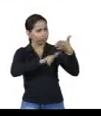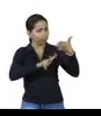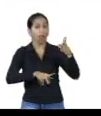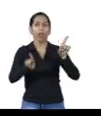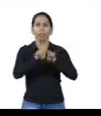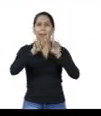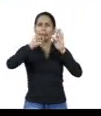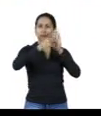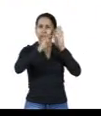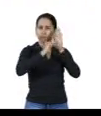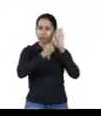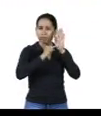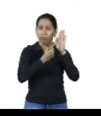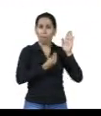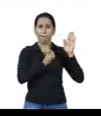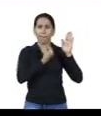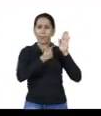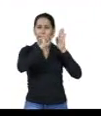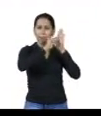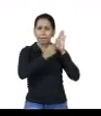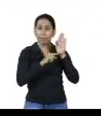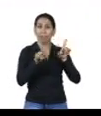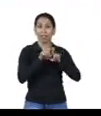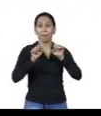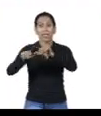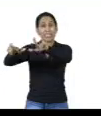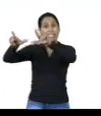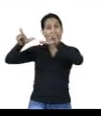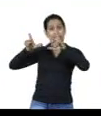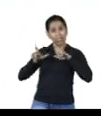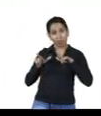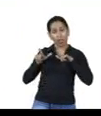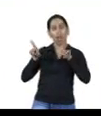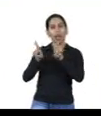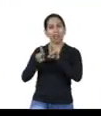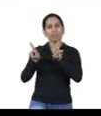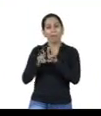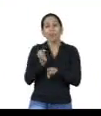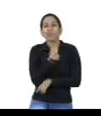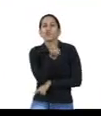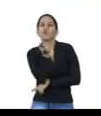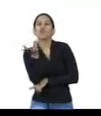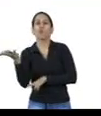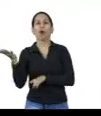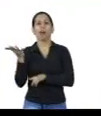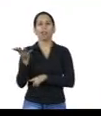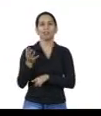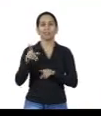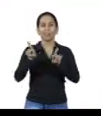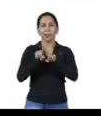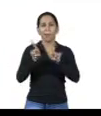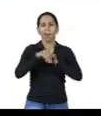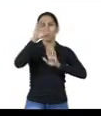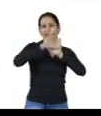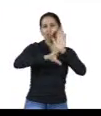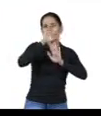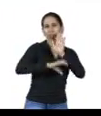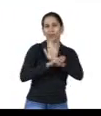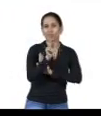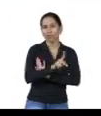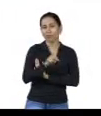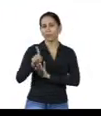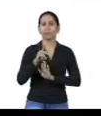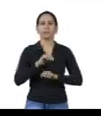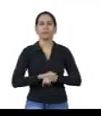lista de presença dos participantes, os certificados, os currículos dos ministrantes e as avaliações.